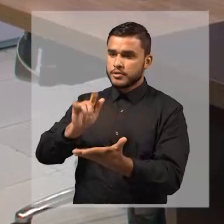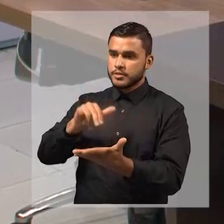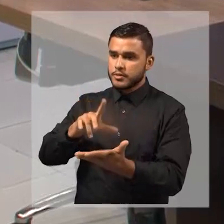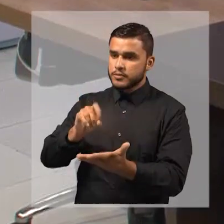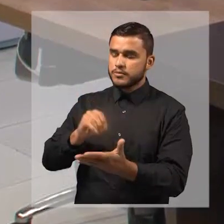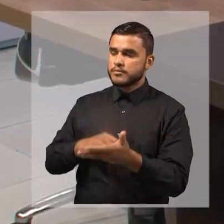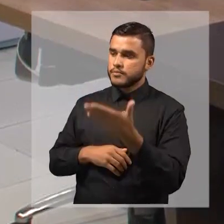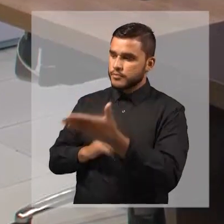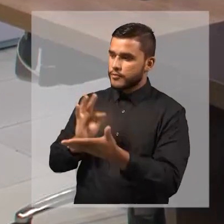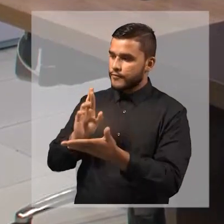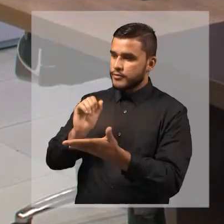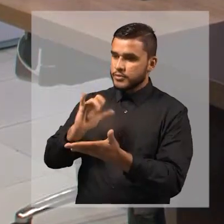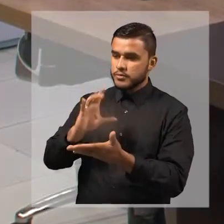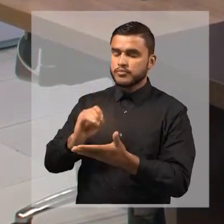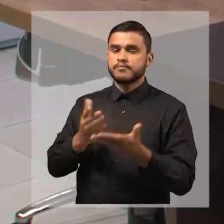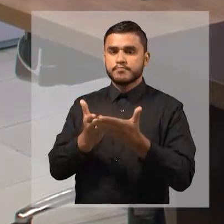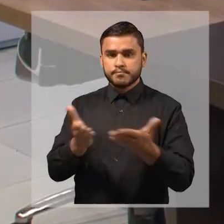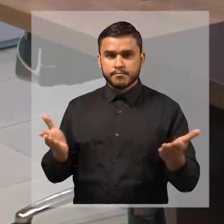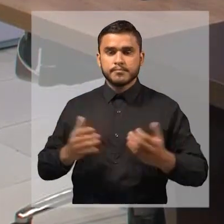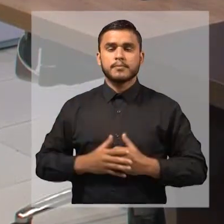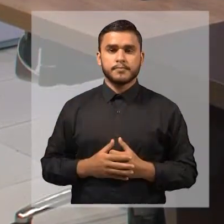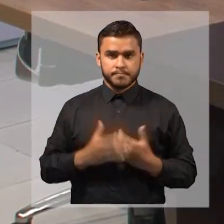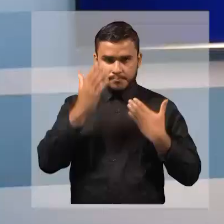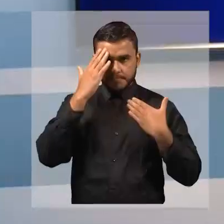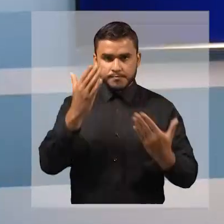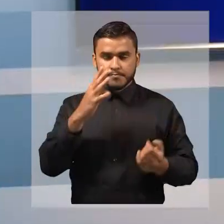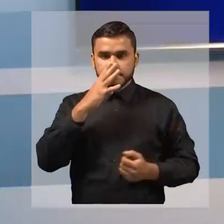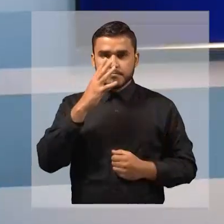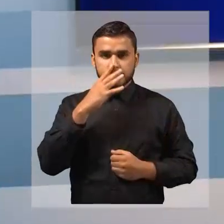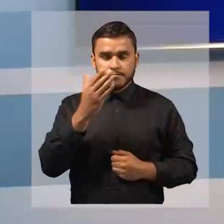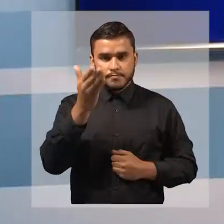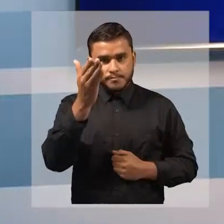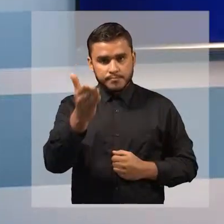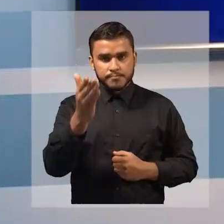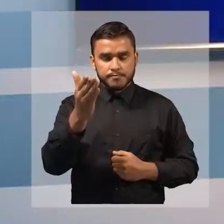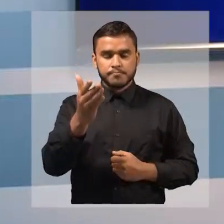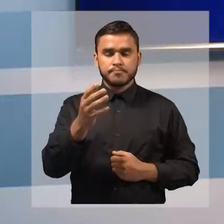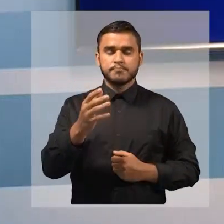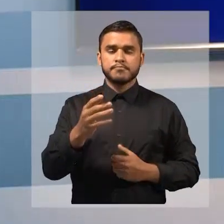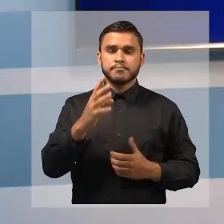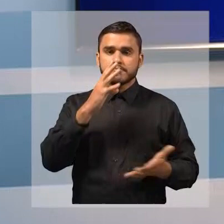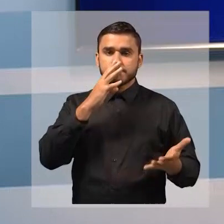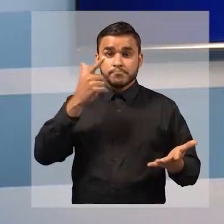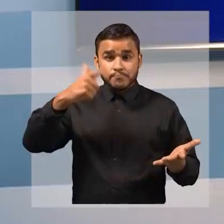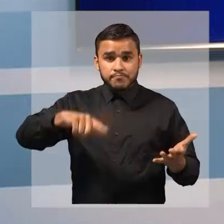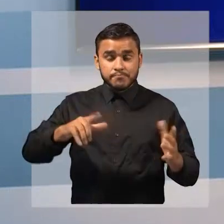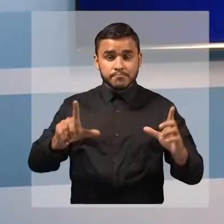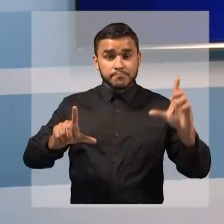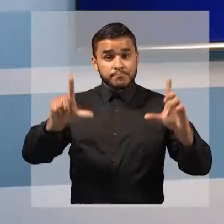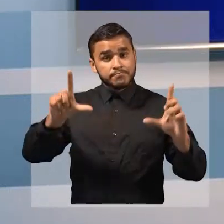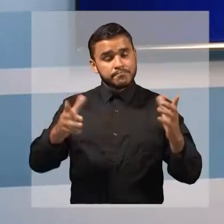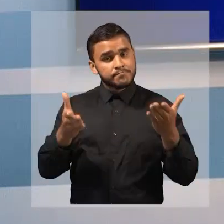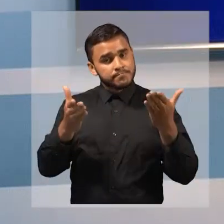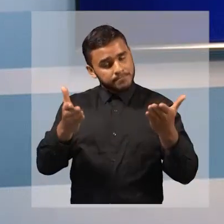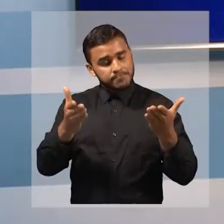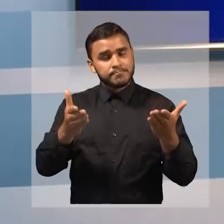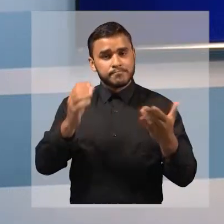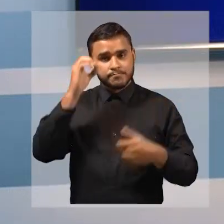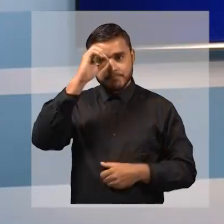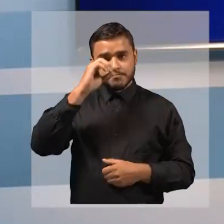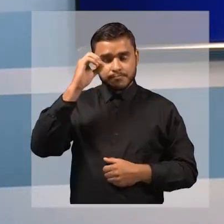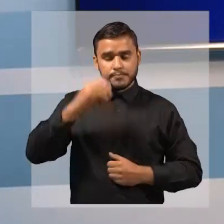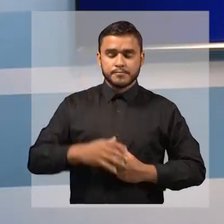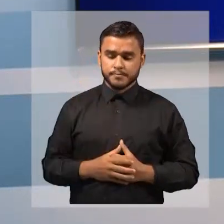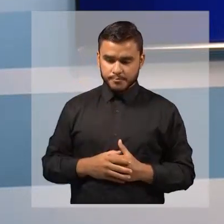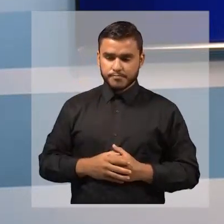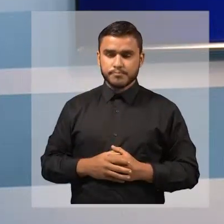professores Clésio Arruda, Reginaldo Vasconcelos e Francisco Moreira. Agradecendo em especial a você, assinante, com o convite para um próximo observatório. E